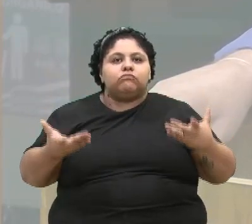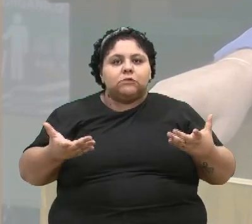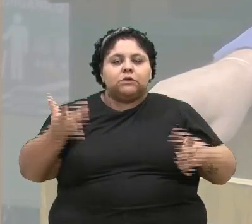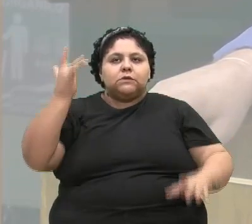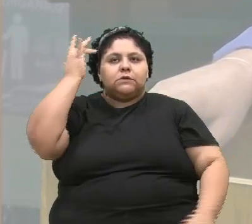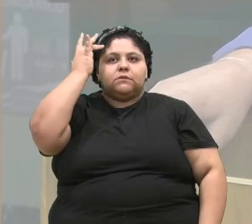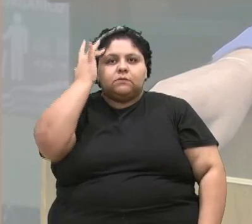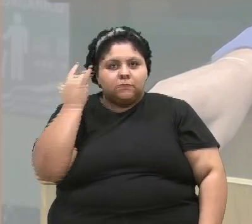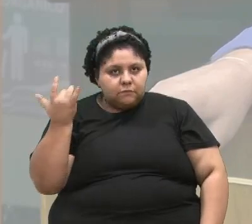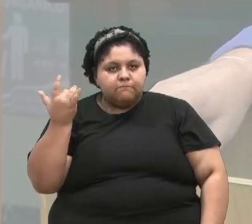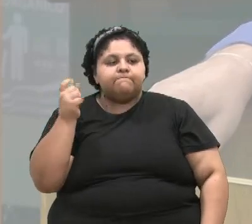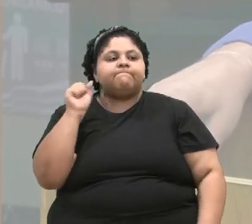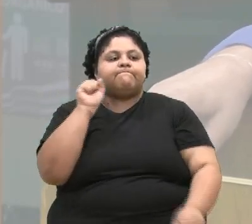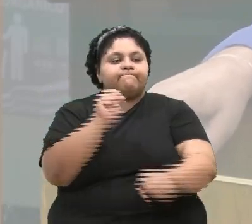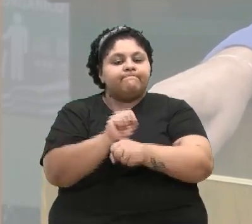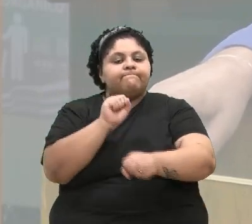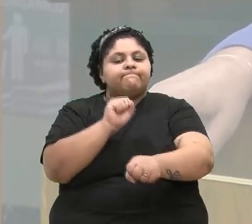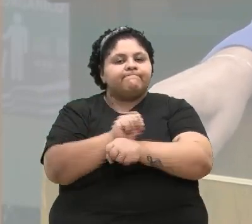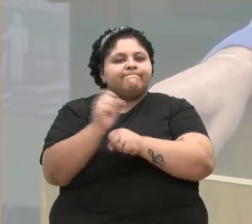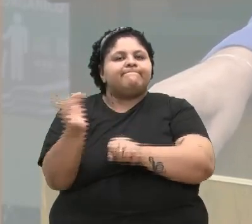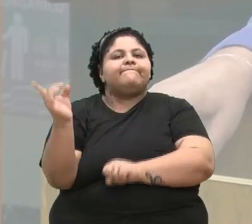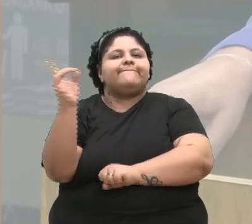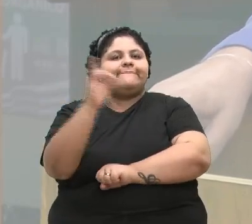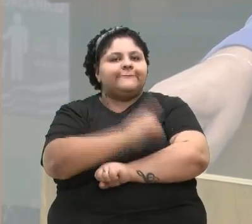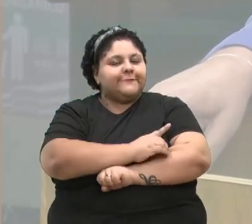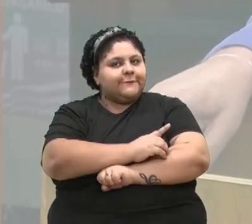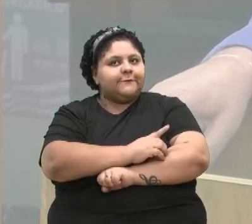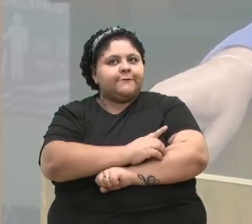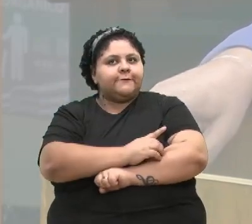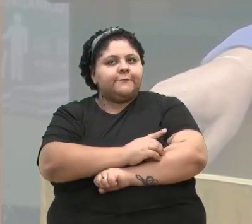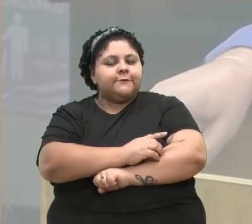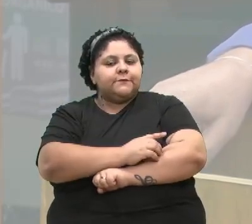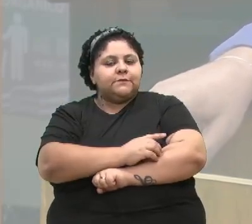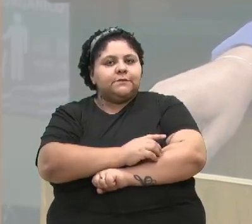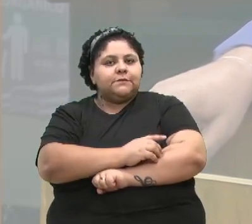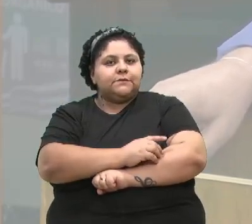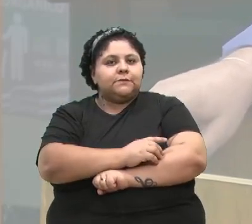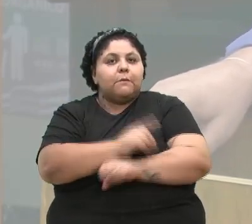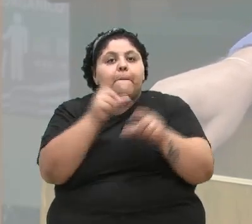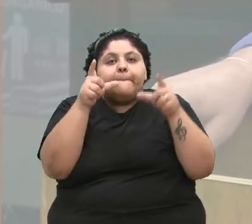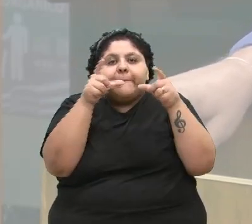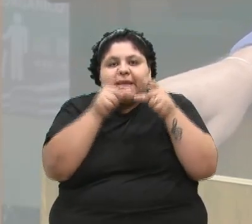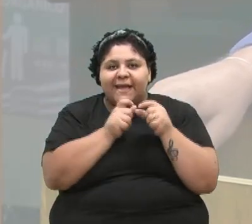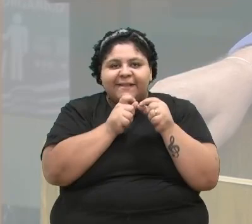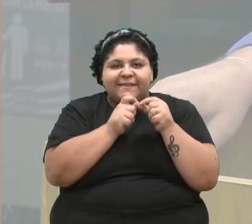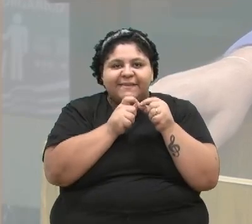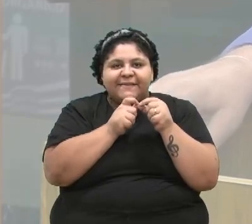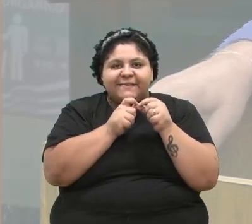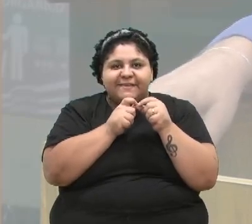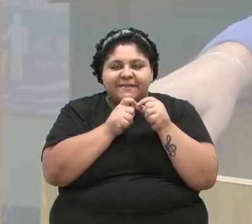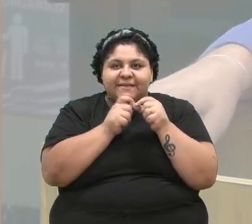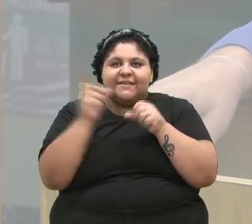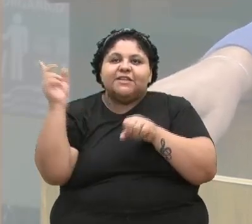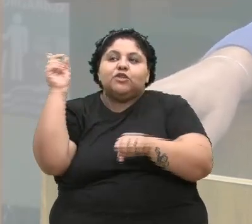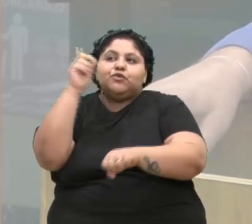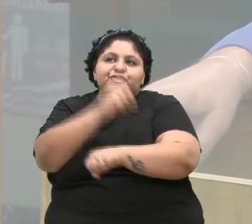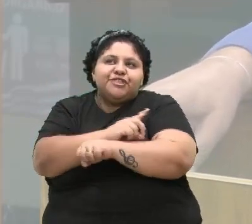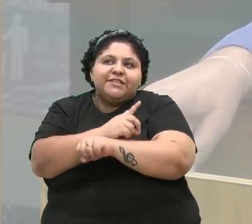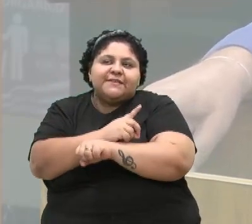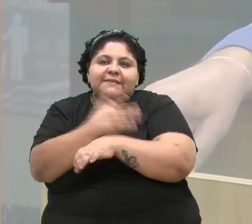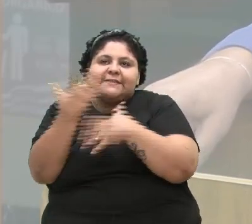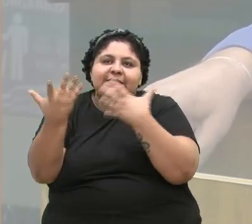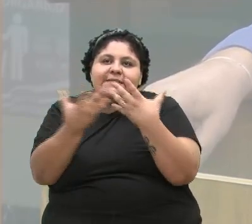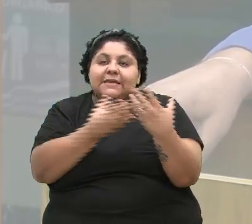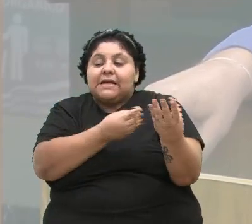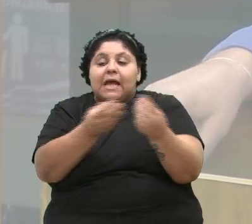amanhã, esperamos que esse dia seja pequeno para poder, um dia de, como disse, há